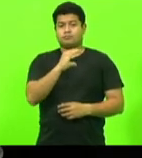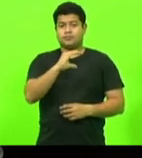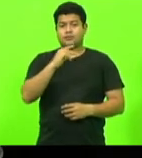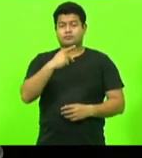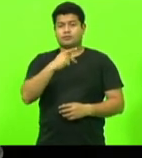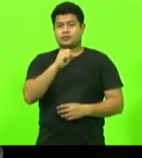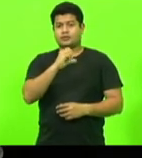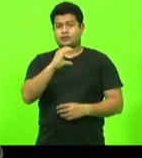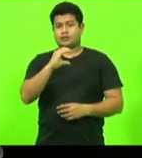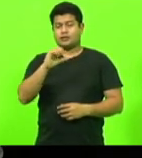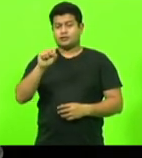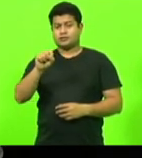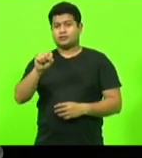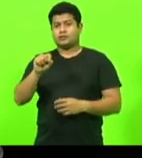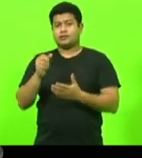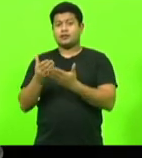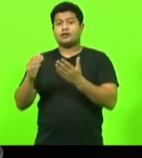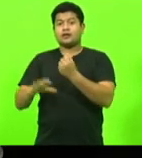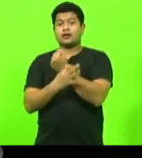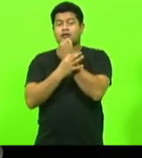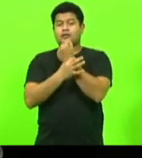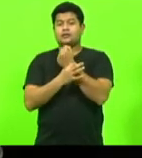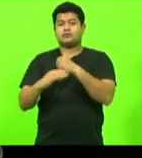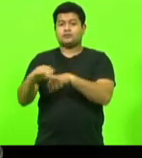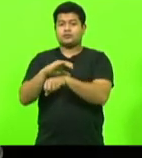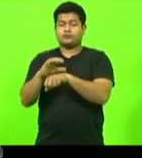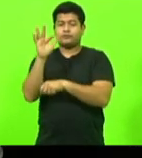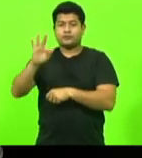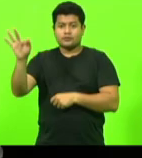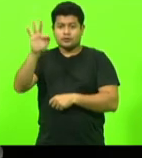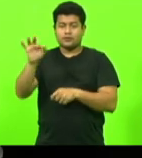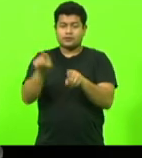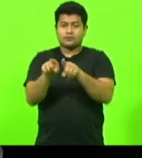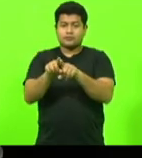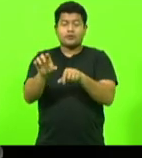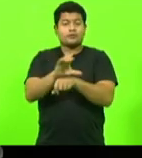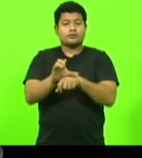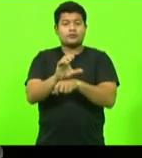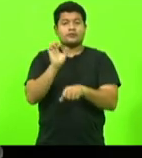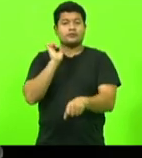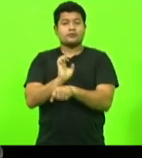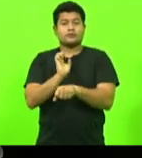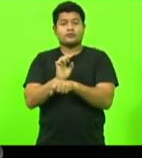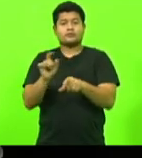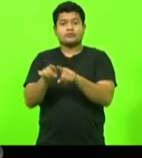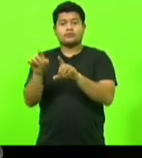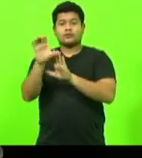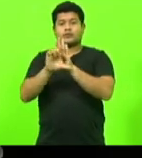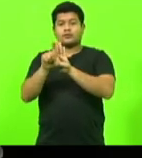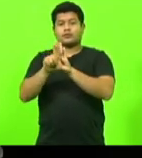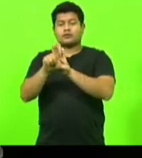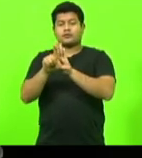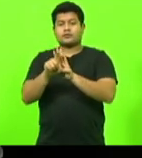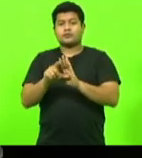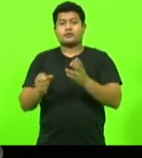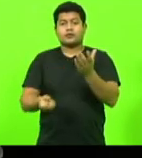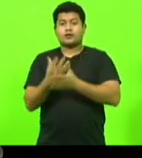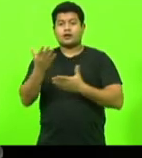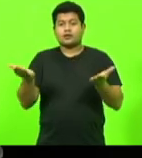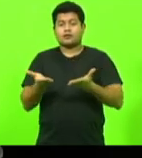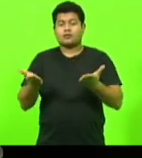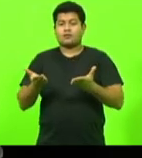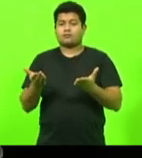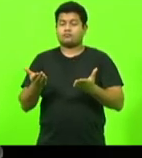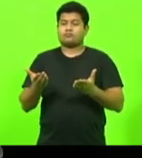na Constituição Federal, na Constituição Estadual e nas legislações pertinentes, tanto em nível federal